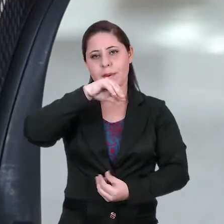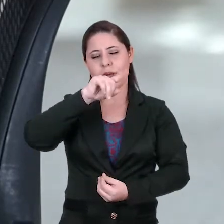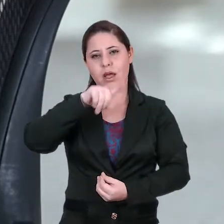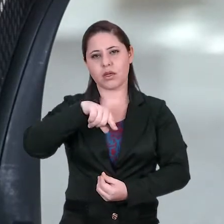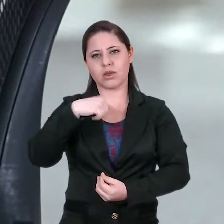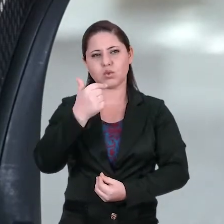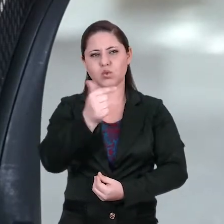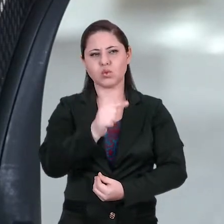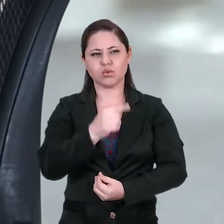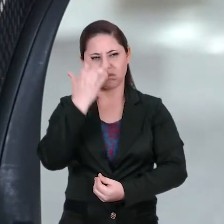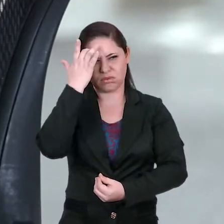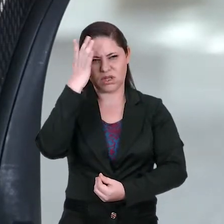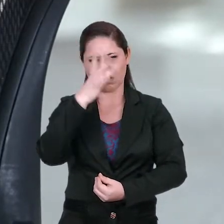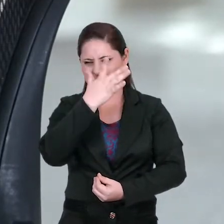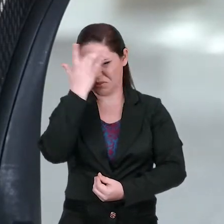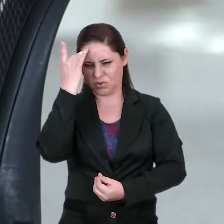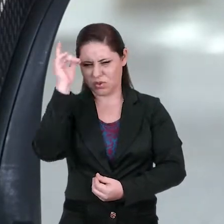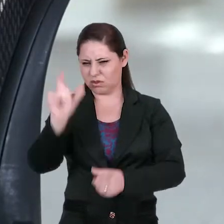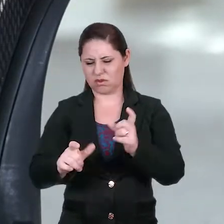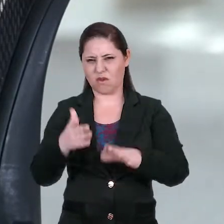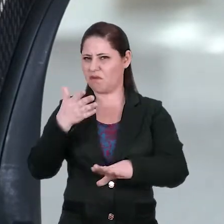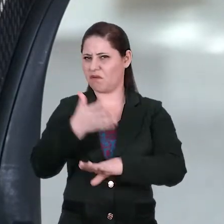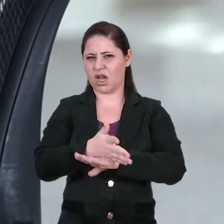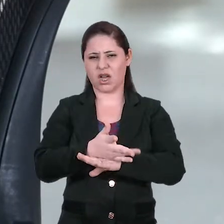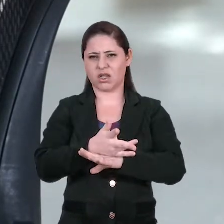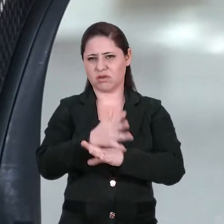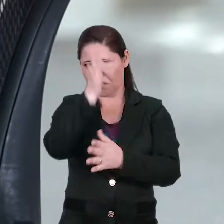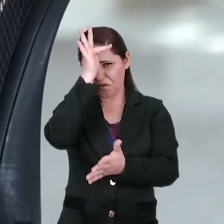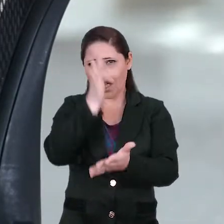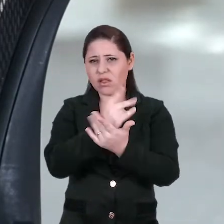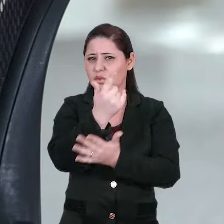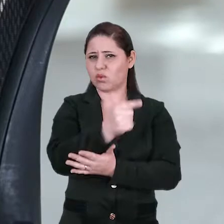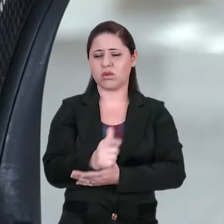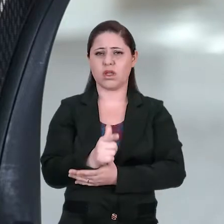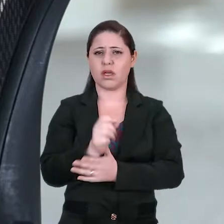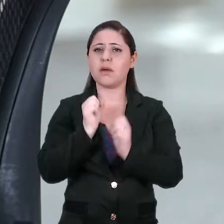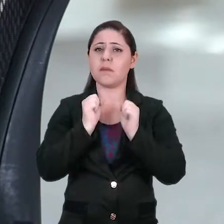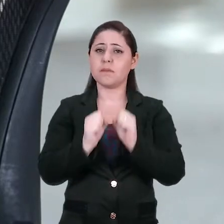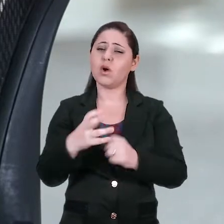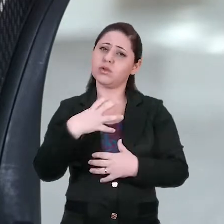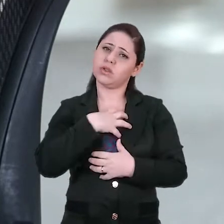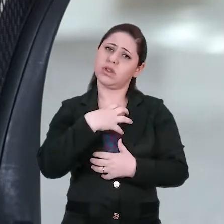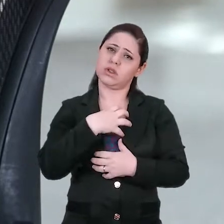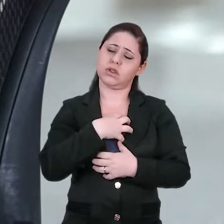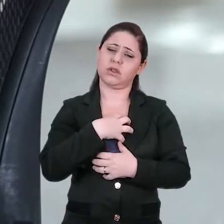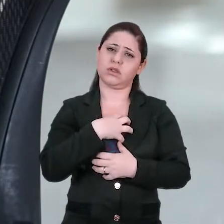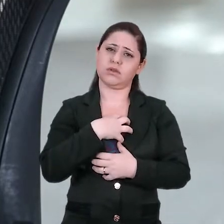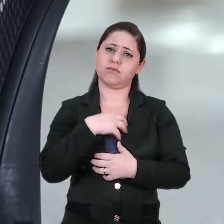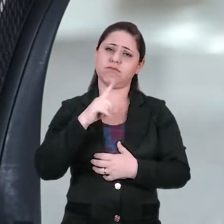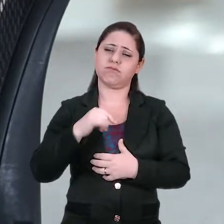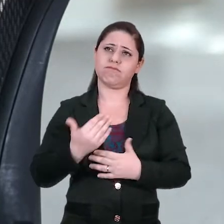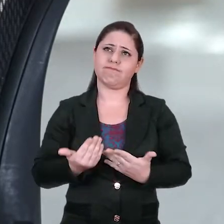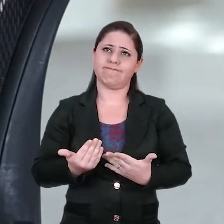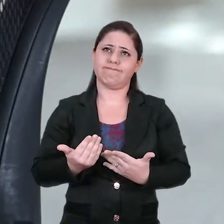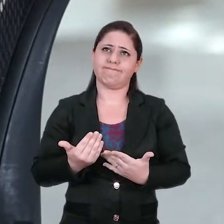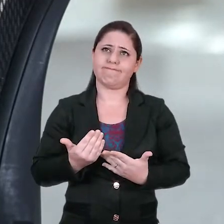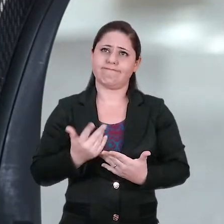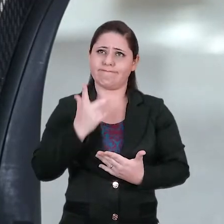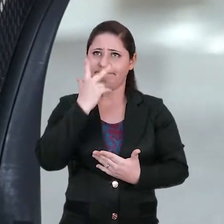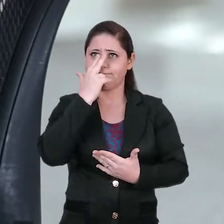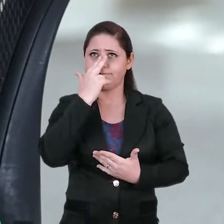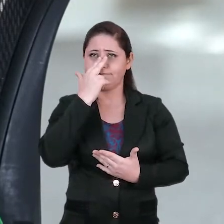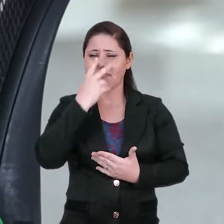espírito que não sei se uma pessoa que não tenha fé pode deixar